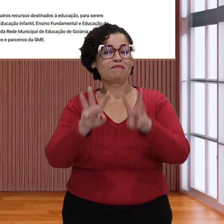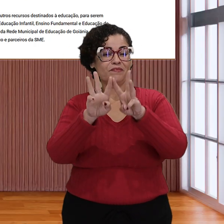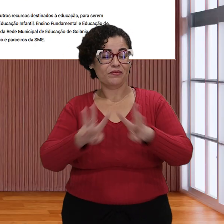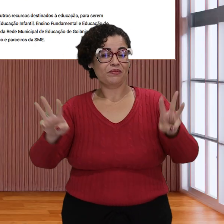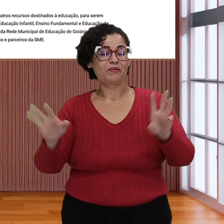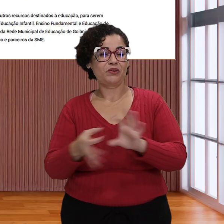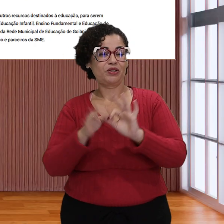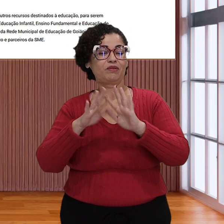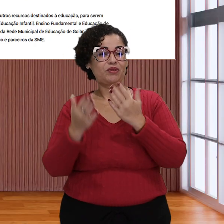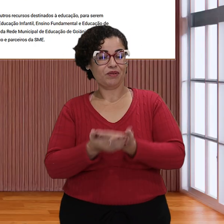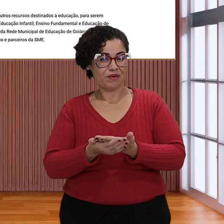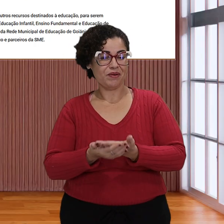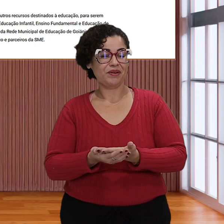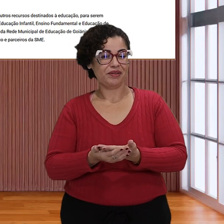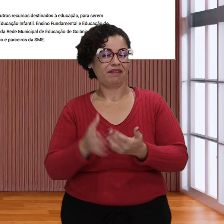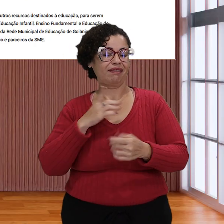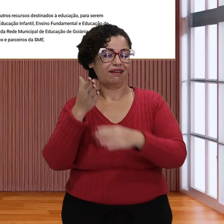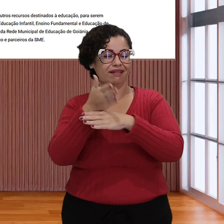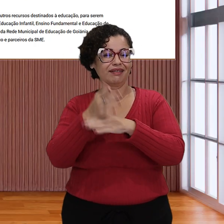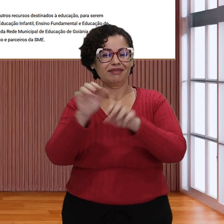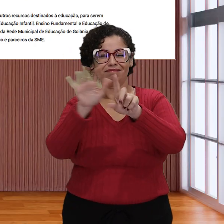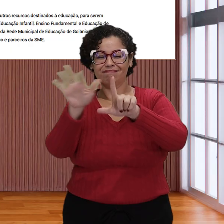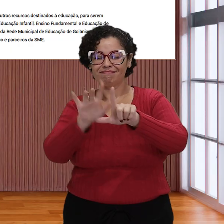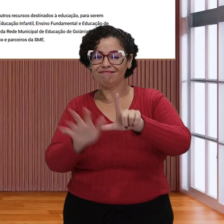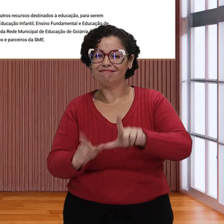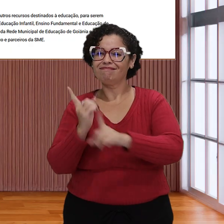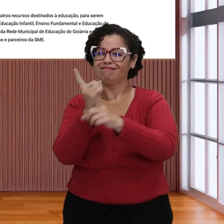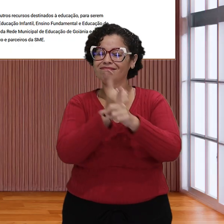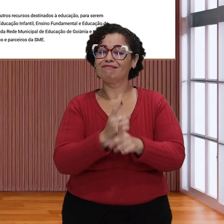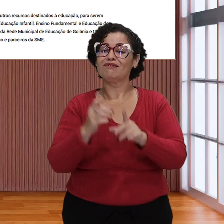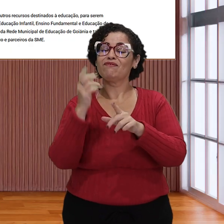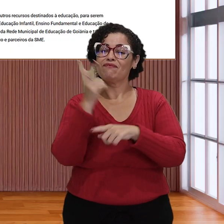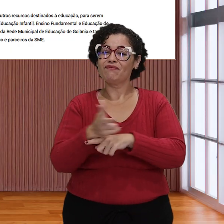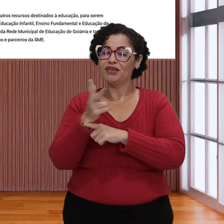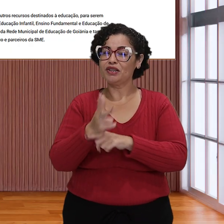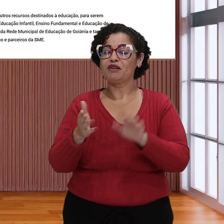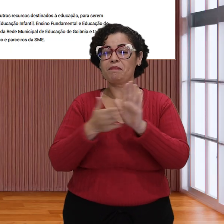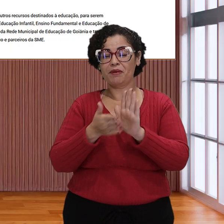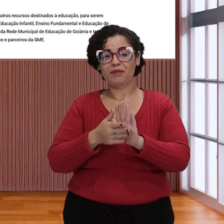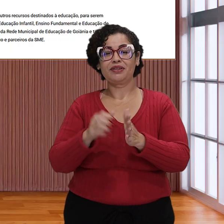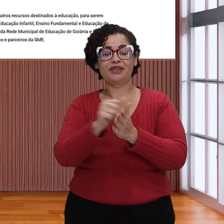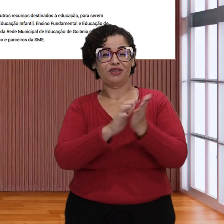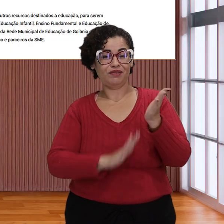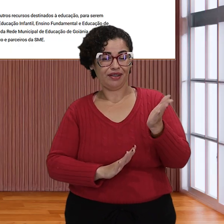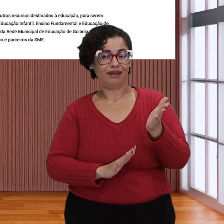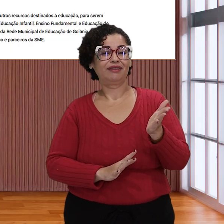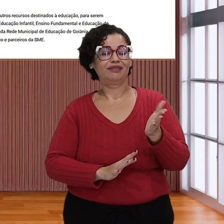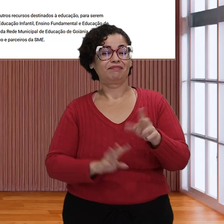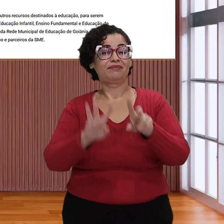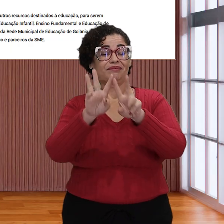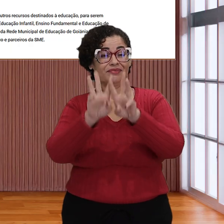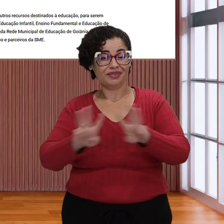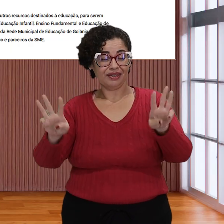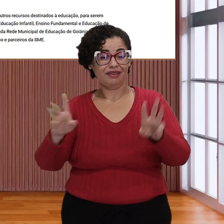o nosso portal Conexão Escola para ter acesso aos vídeos e às nossas propostas de atividade.